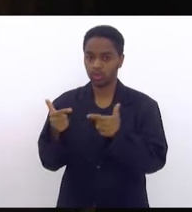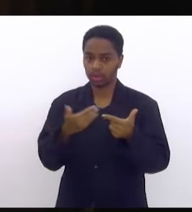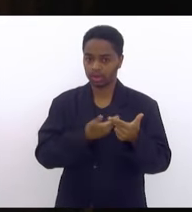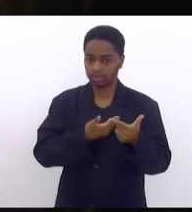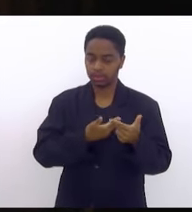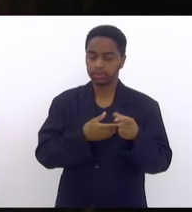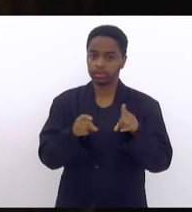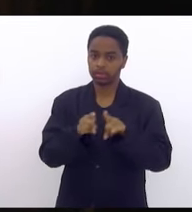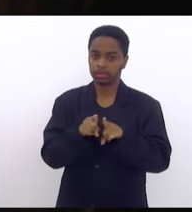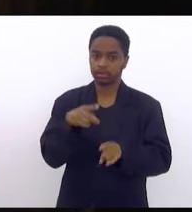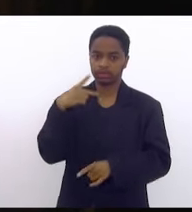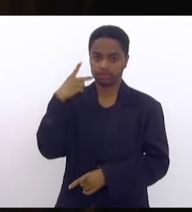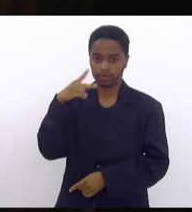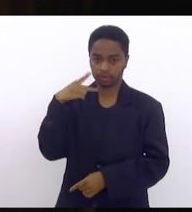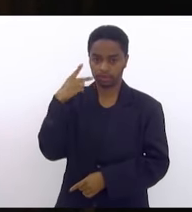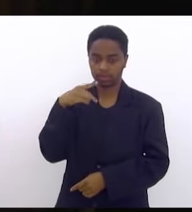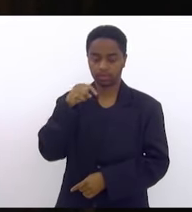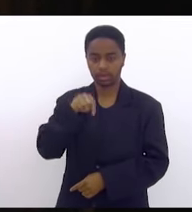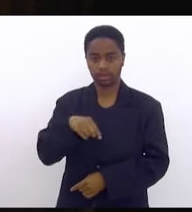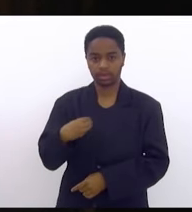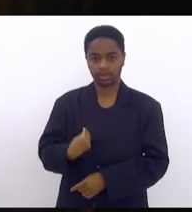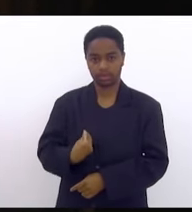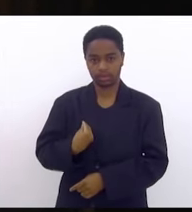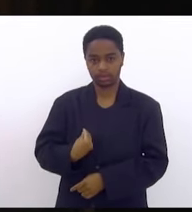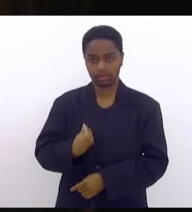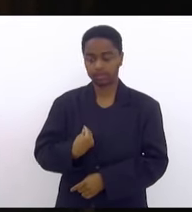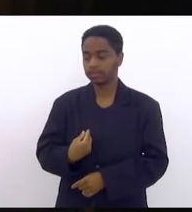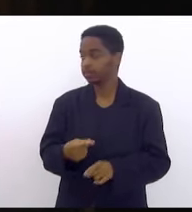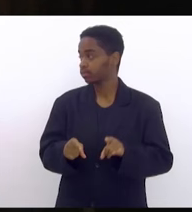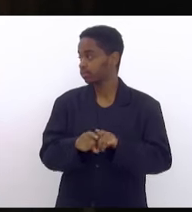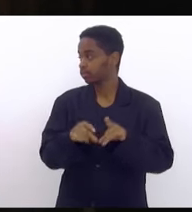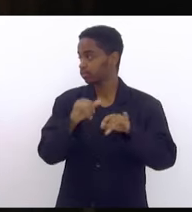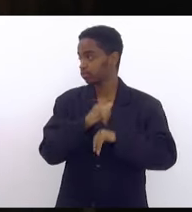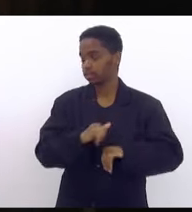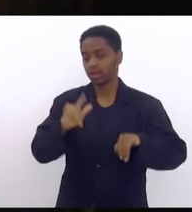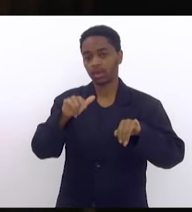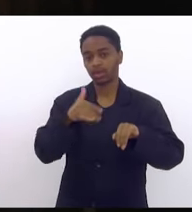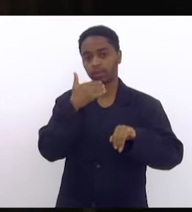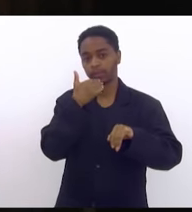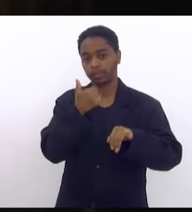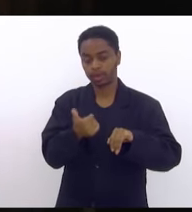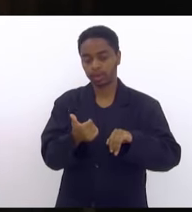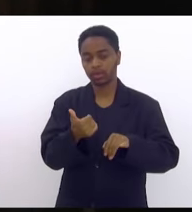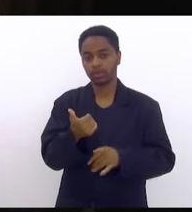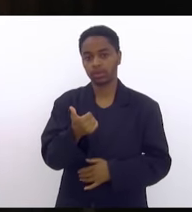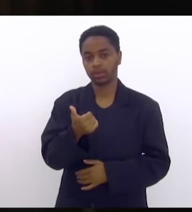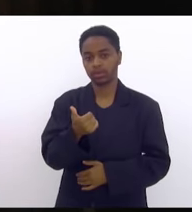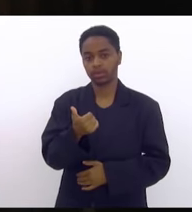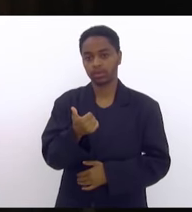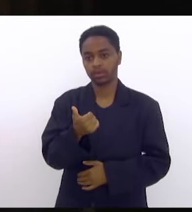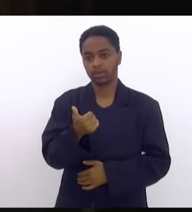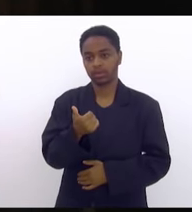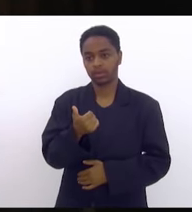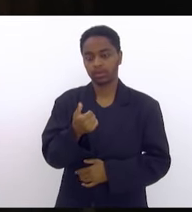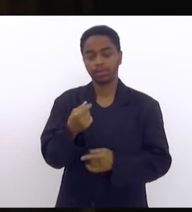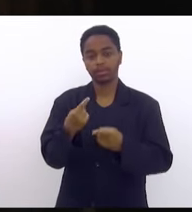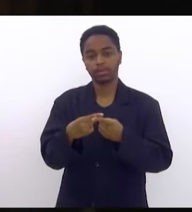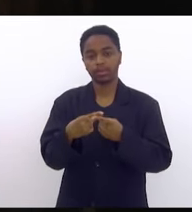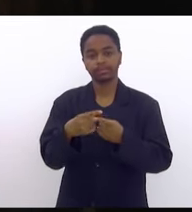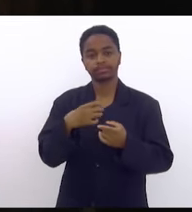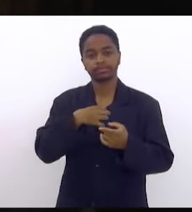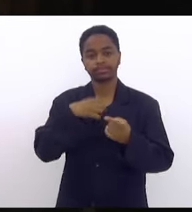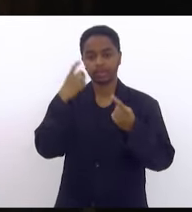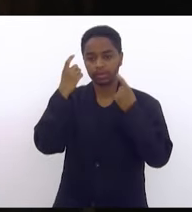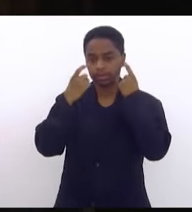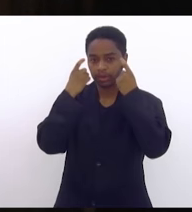colegas vereadores aqui presentes, pode-se dizer, os melhores, né, que tem tido toda a preocupação